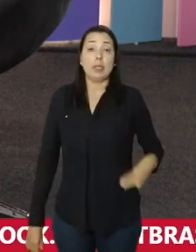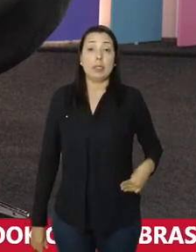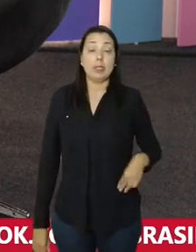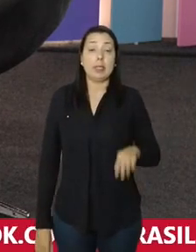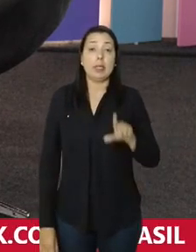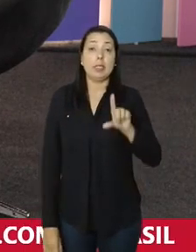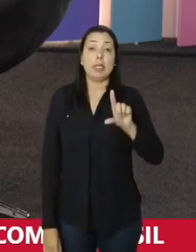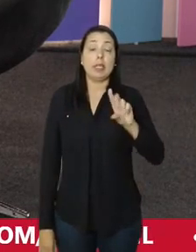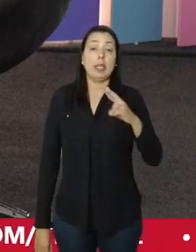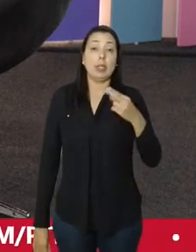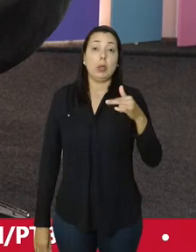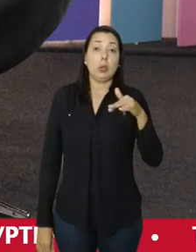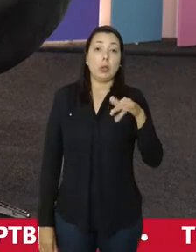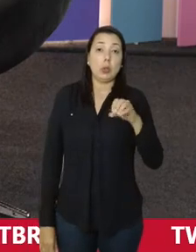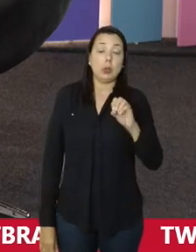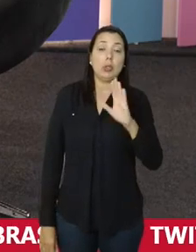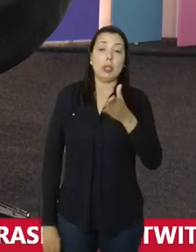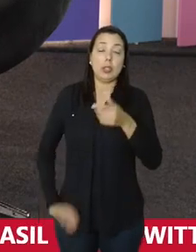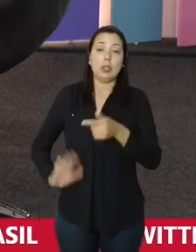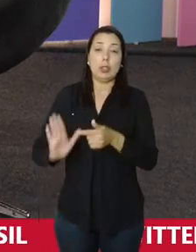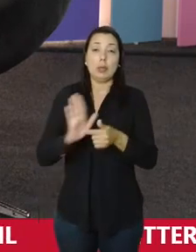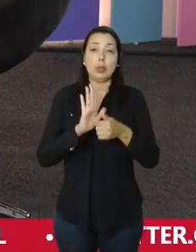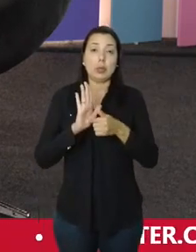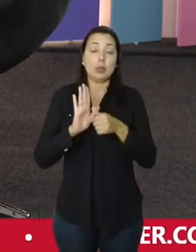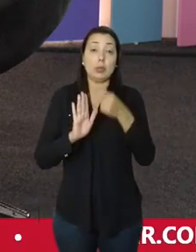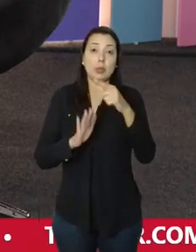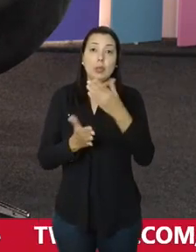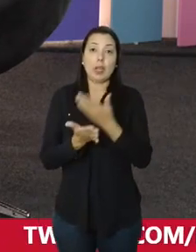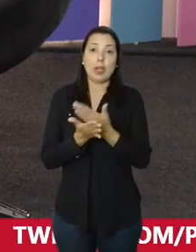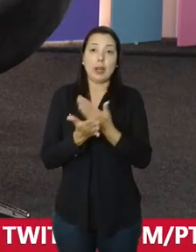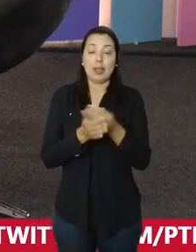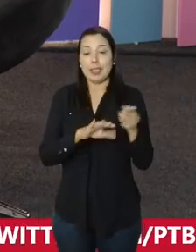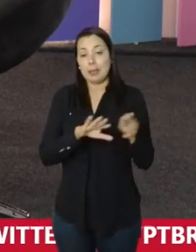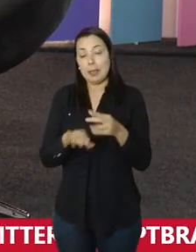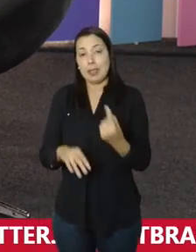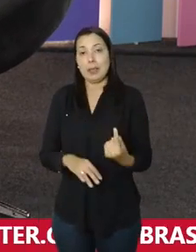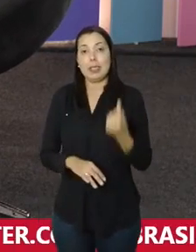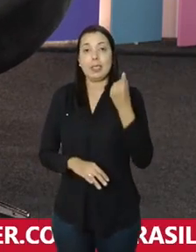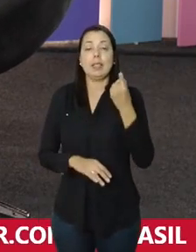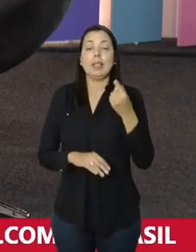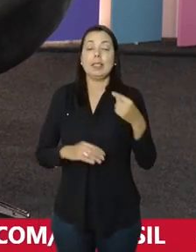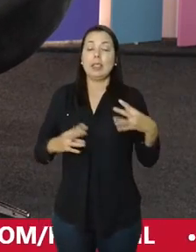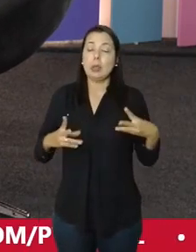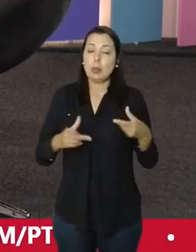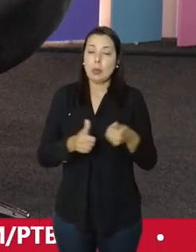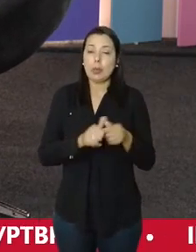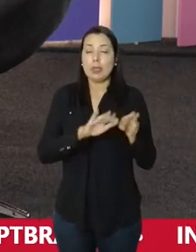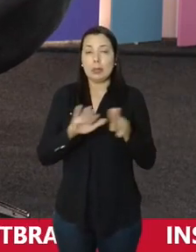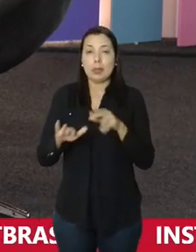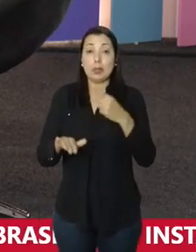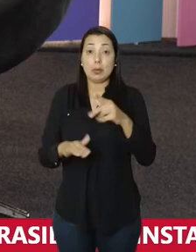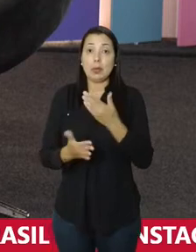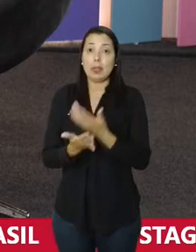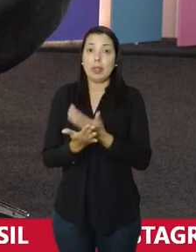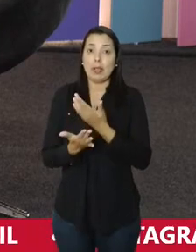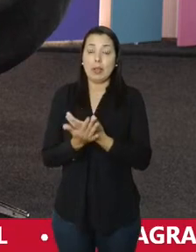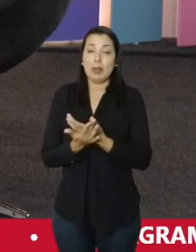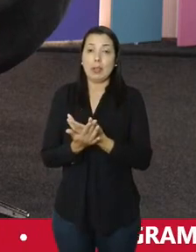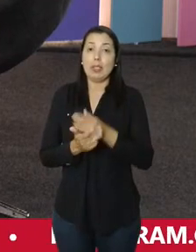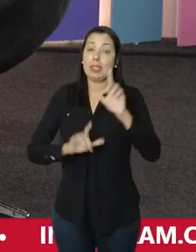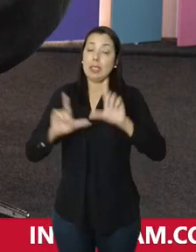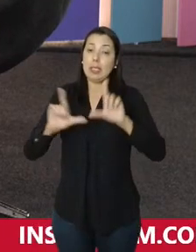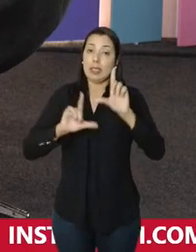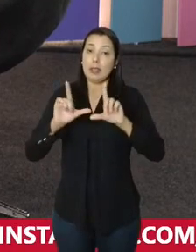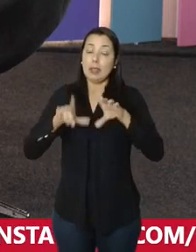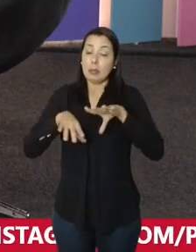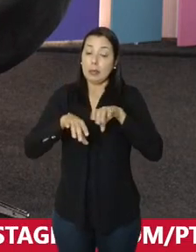Eleonora Menecute, nós que já exibimos aqui a aula na semana passada, uma aula durante a semana inteira, a aula com a senhora na nossa TV aqui